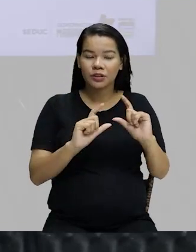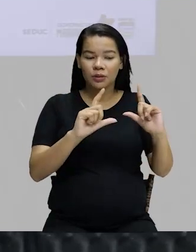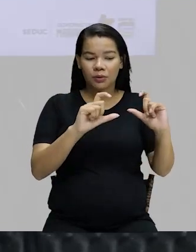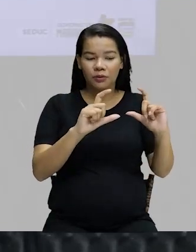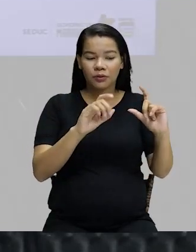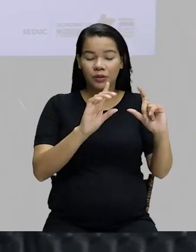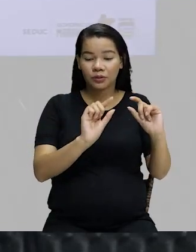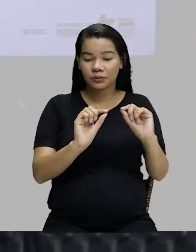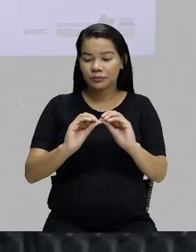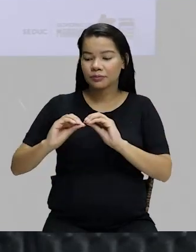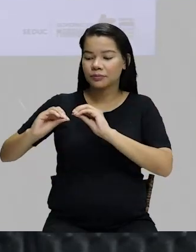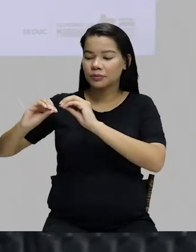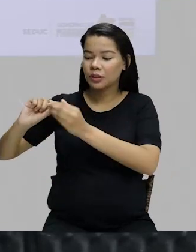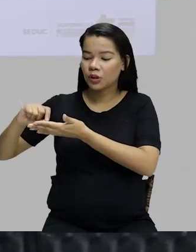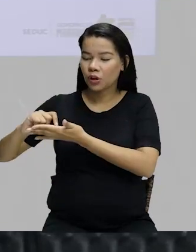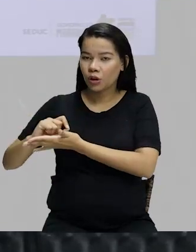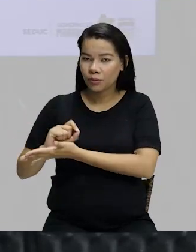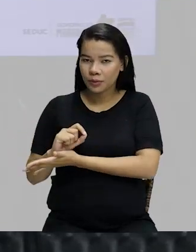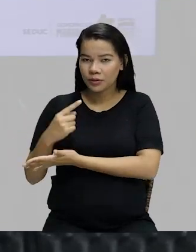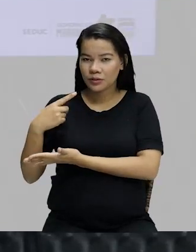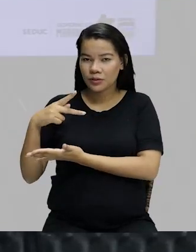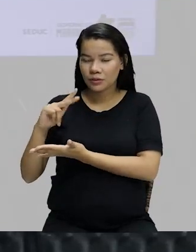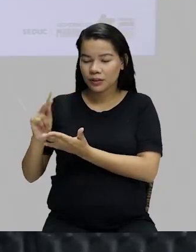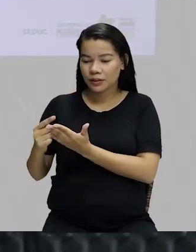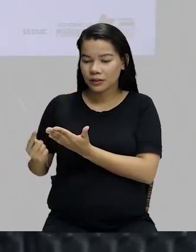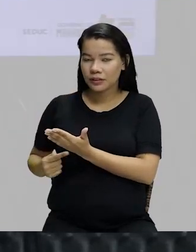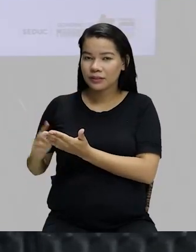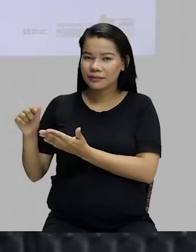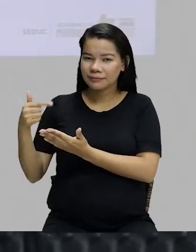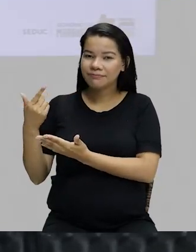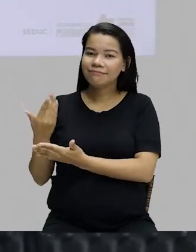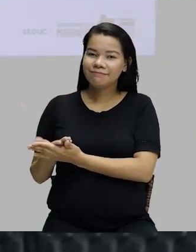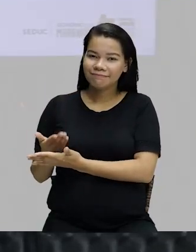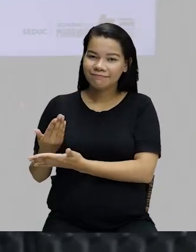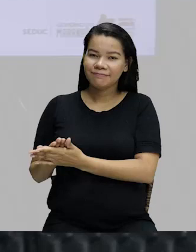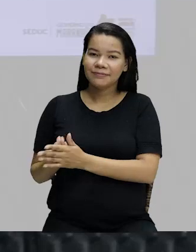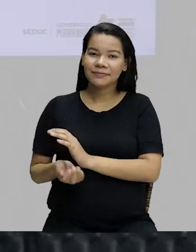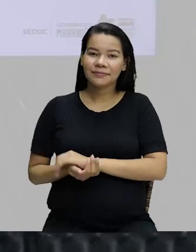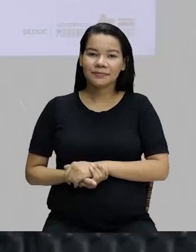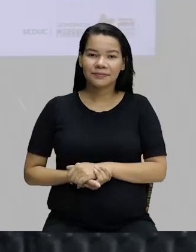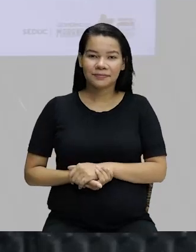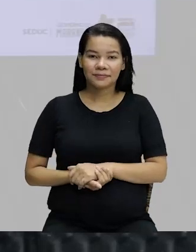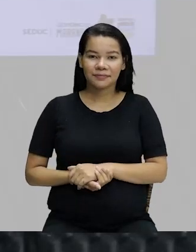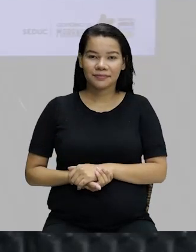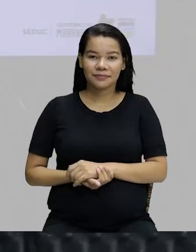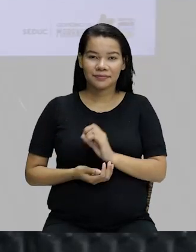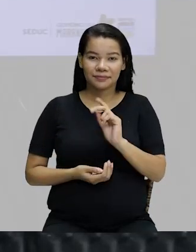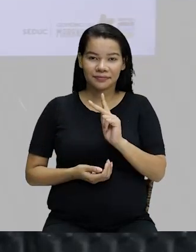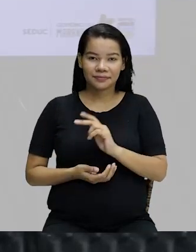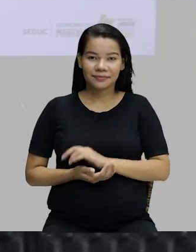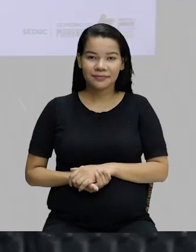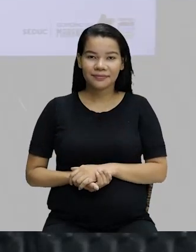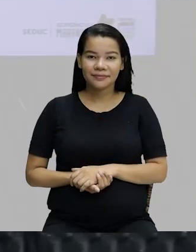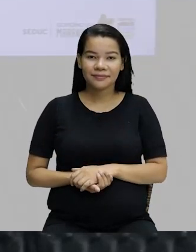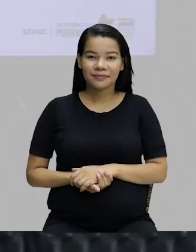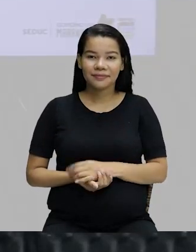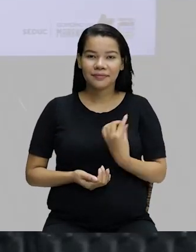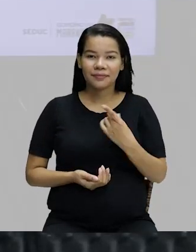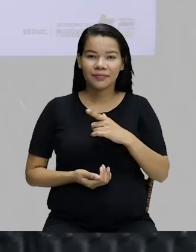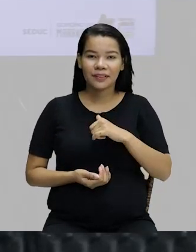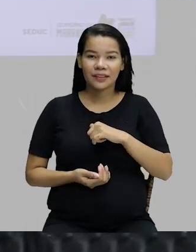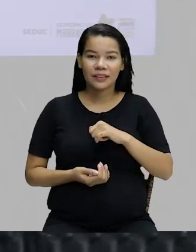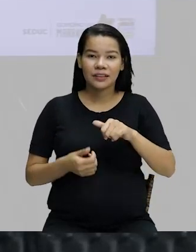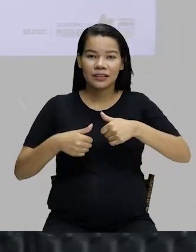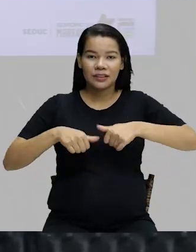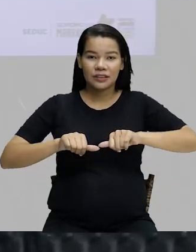tela, passa essas informações para o seu caderno e você vai continuar com seus estudos. Show de bola, turminha? Estamos em uma série